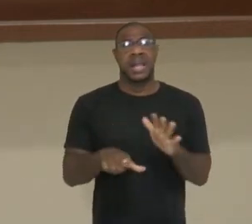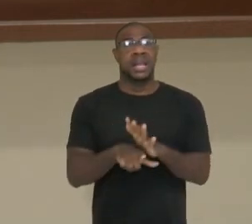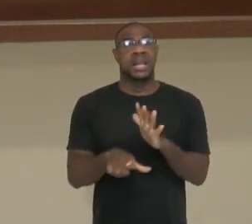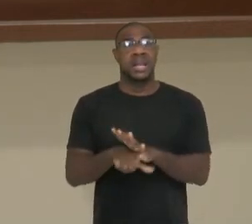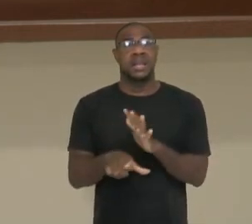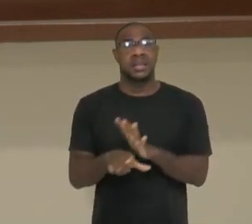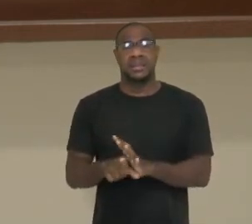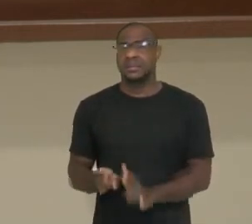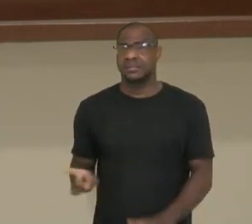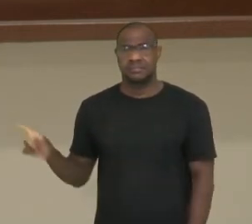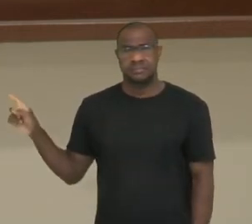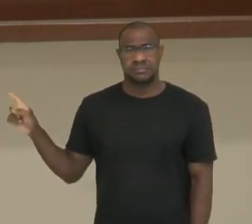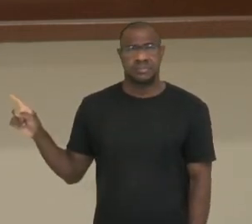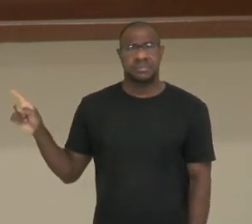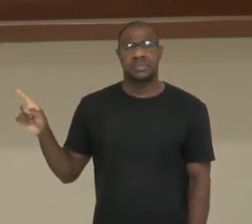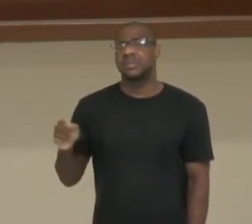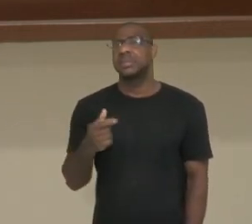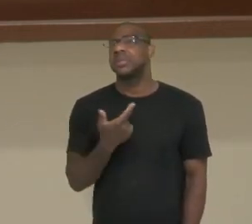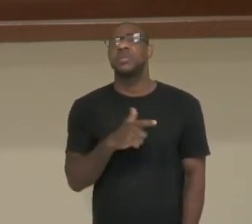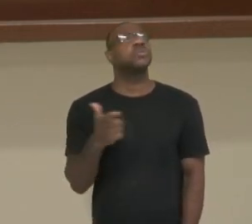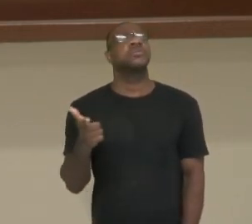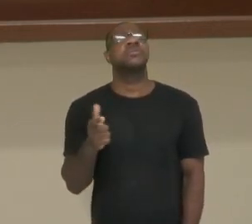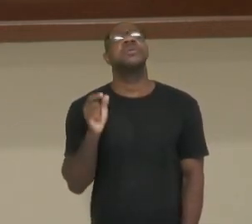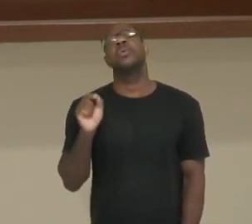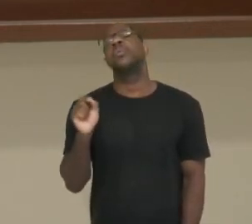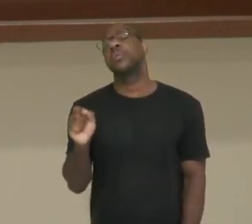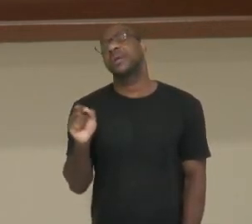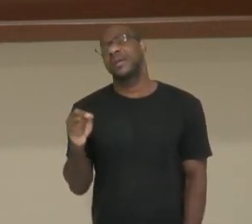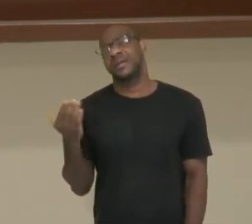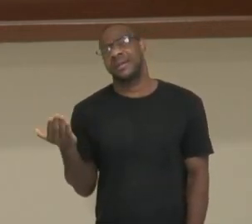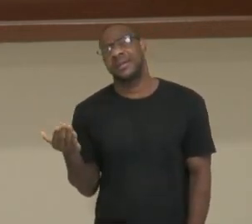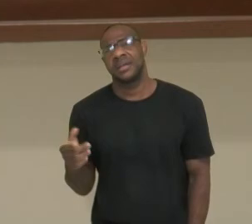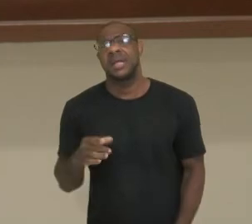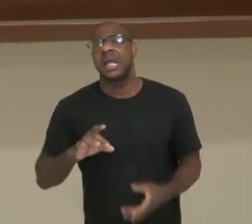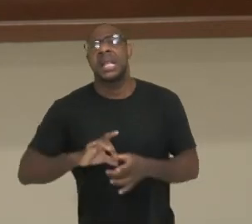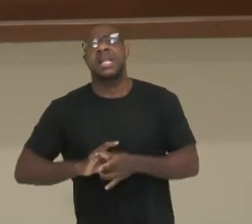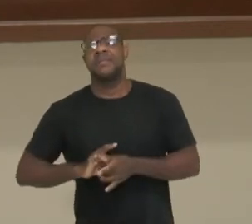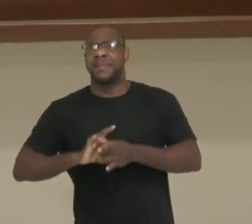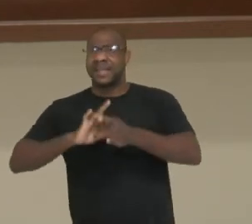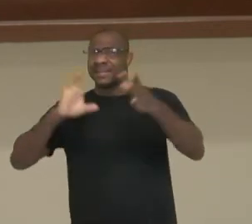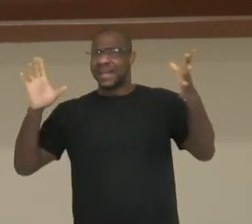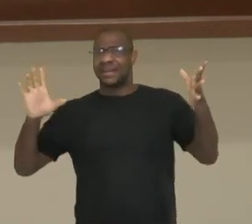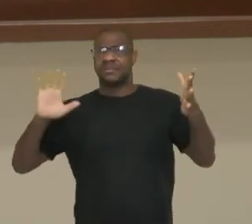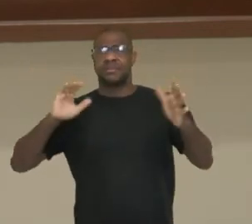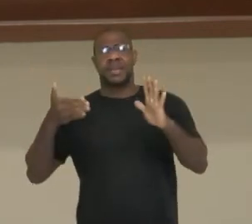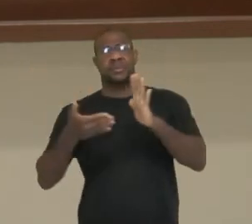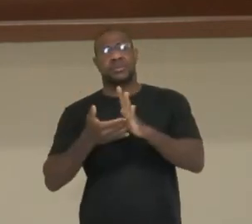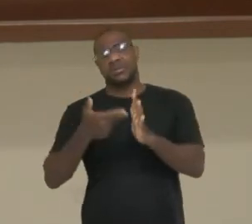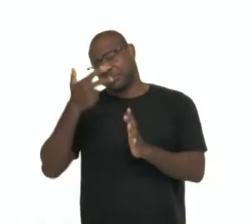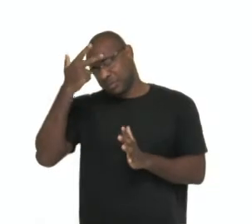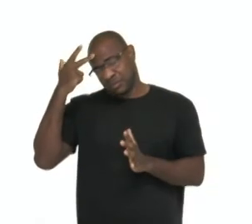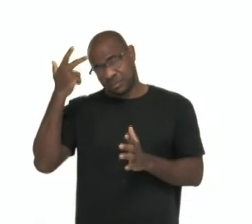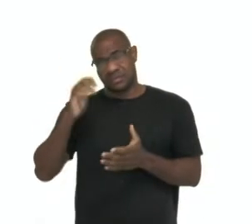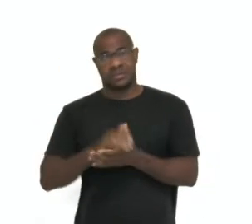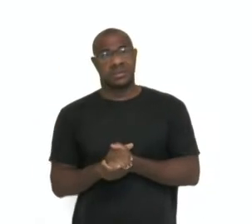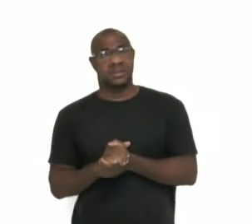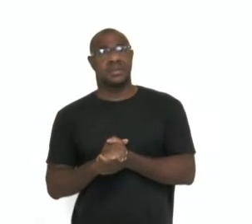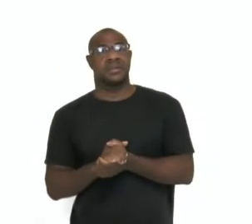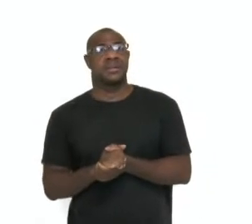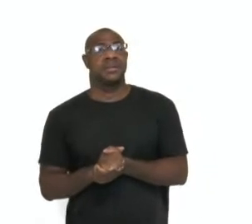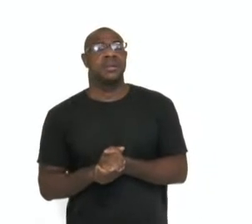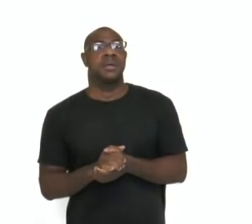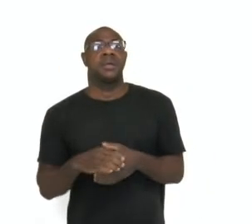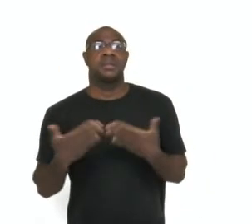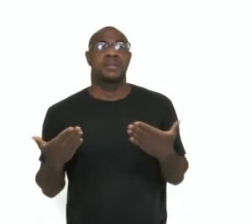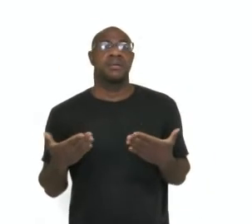gente, ela não trazia realmente uma liberdade para todas essas pessoas, né? E